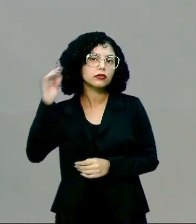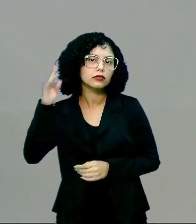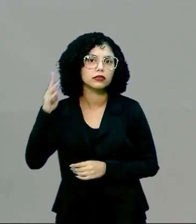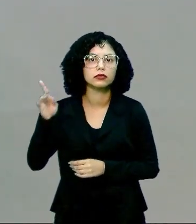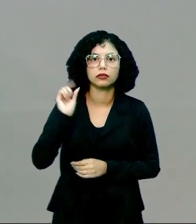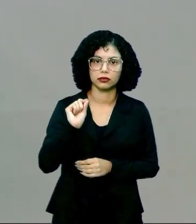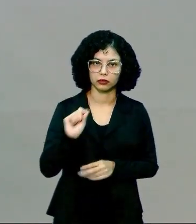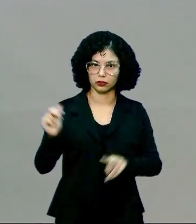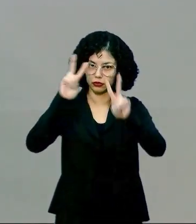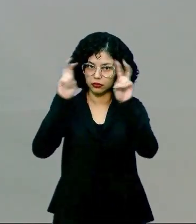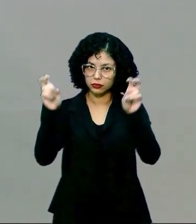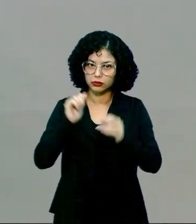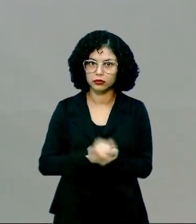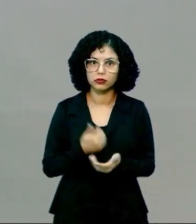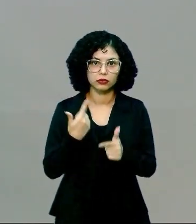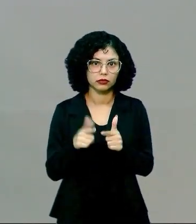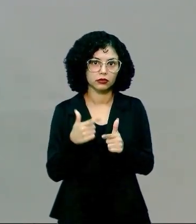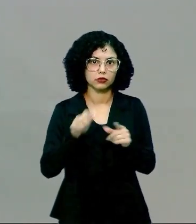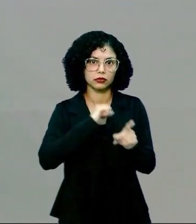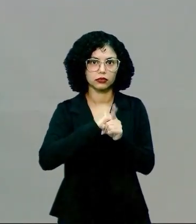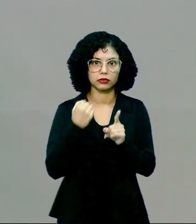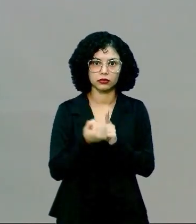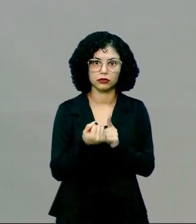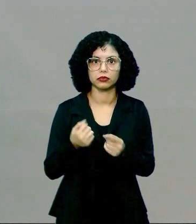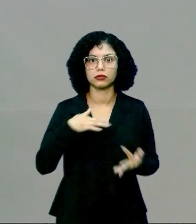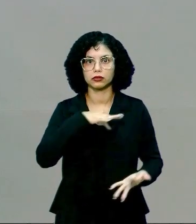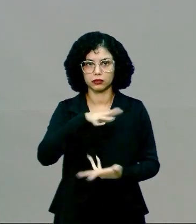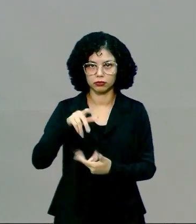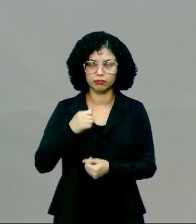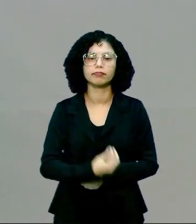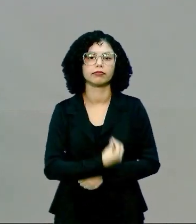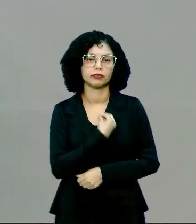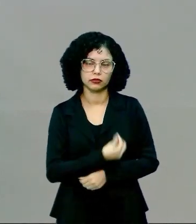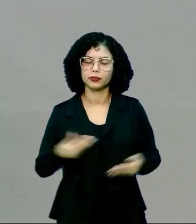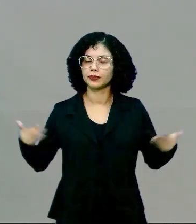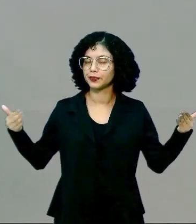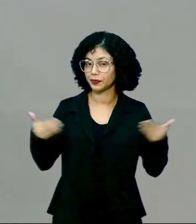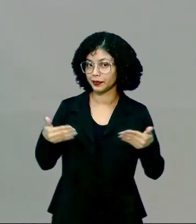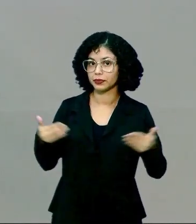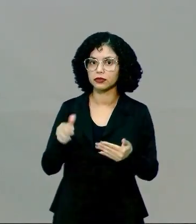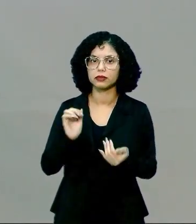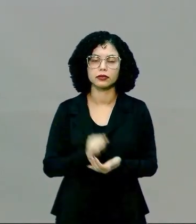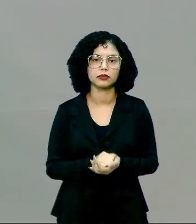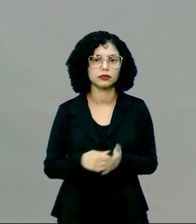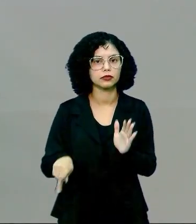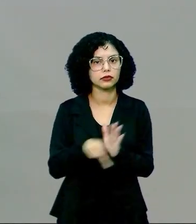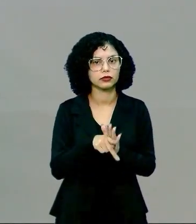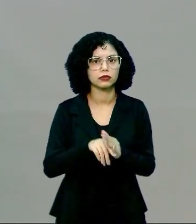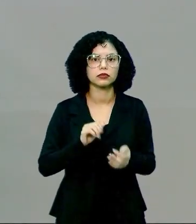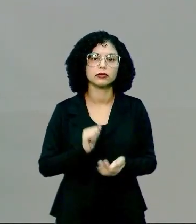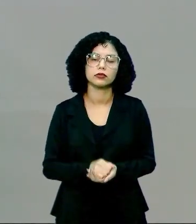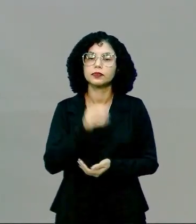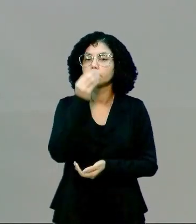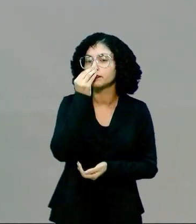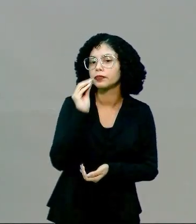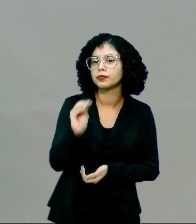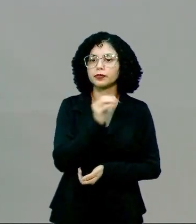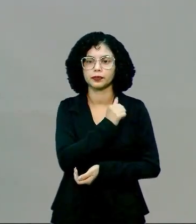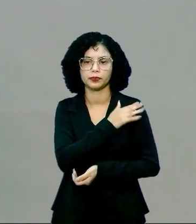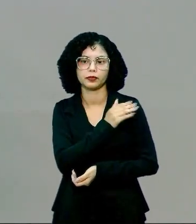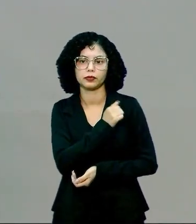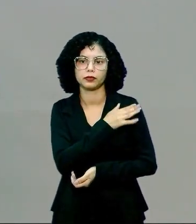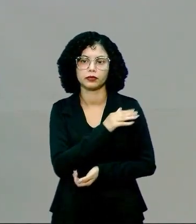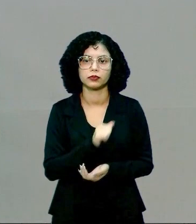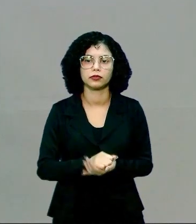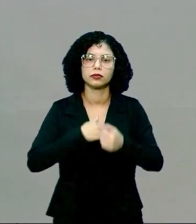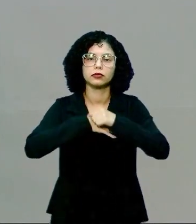reflexão a respeito de um problema social muito presente na atualidade, que é justamente a questão da discriminação